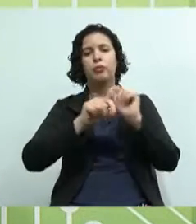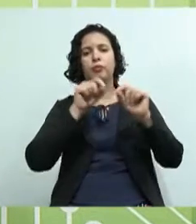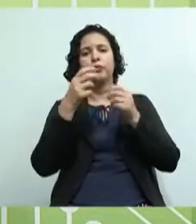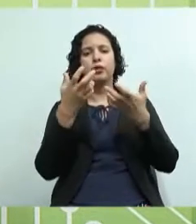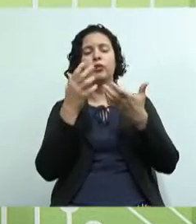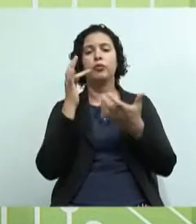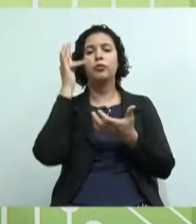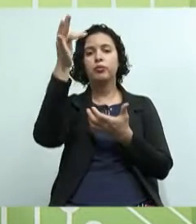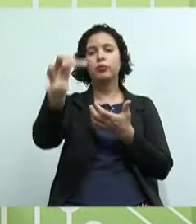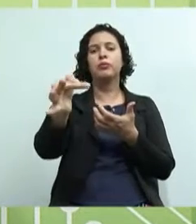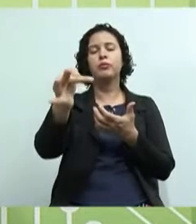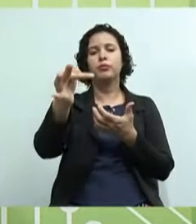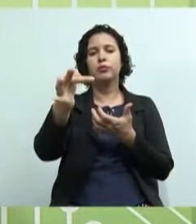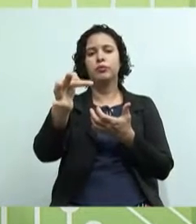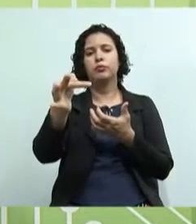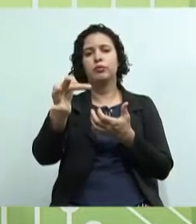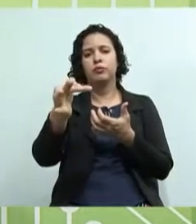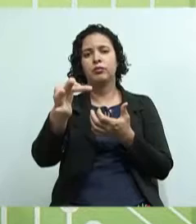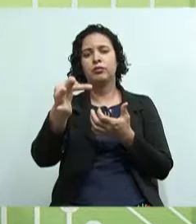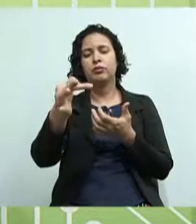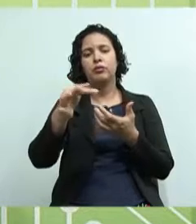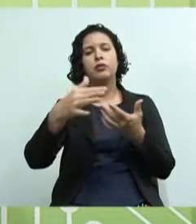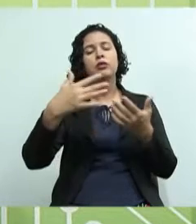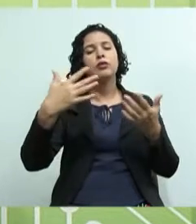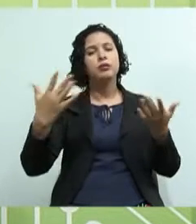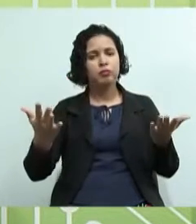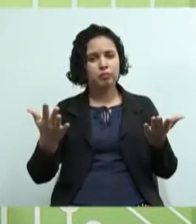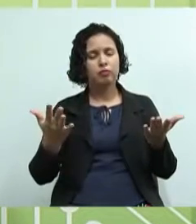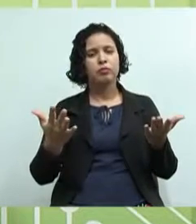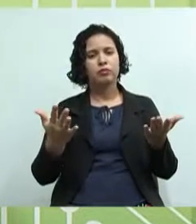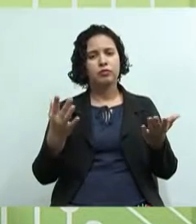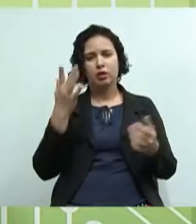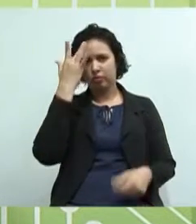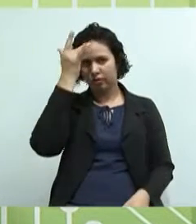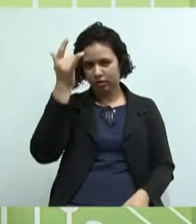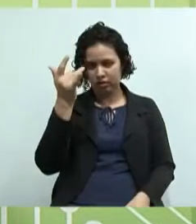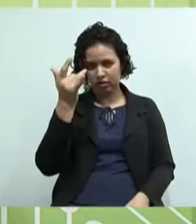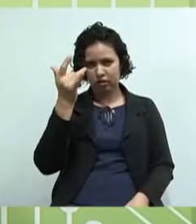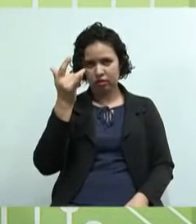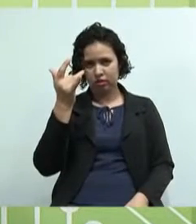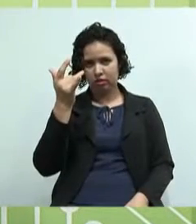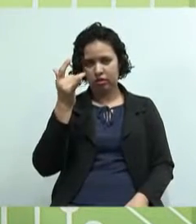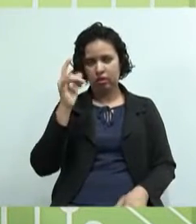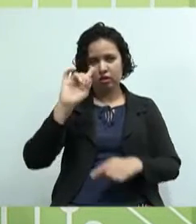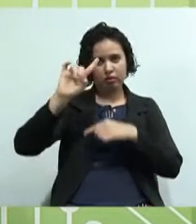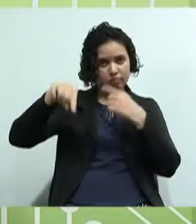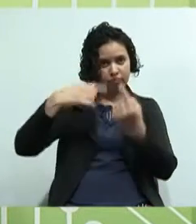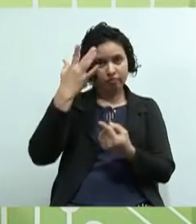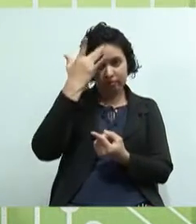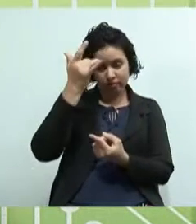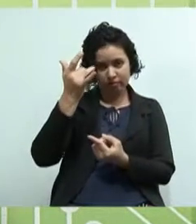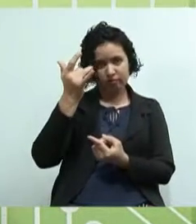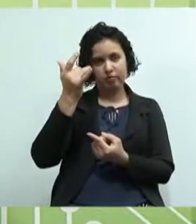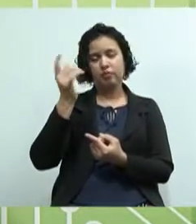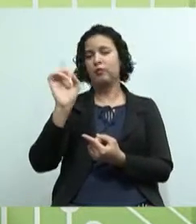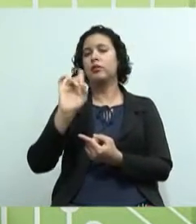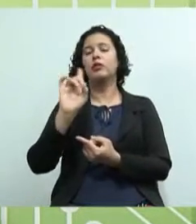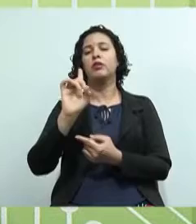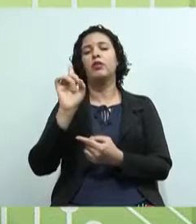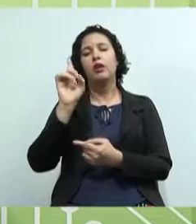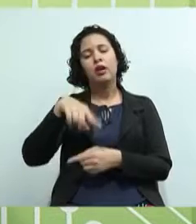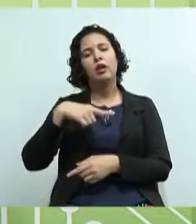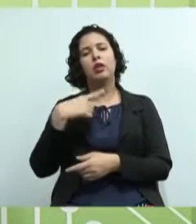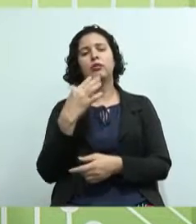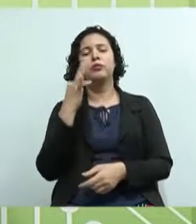quando crescer? E esse ser quando crescer é quando? É amanhã? É depois de amanhã? Não, meu querido, é daqui a 5